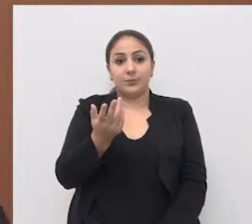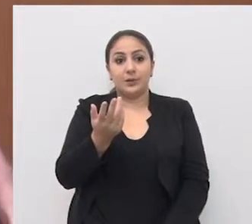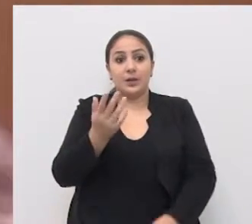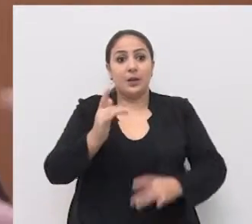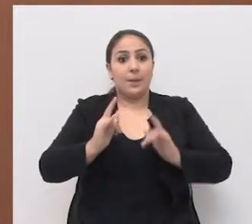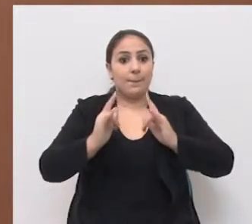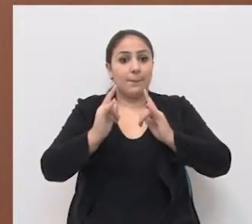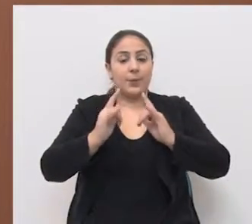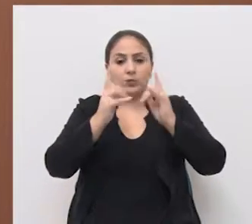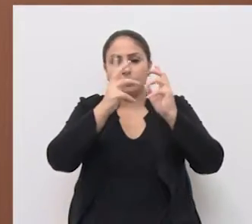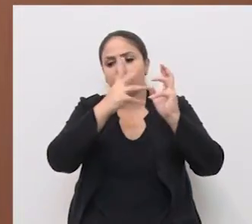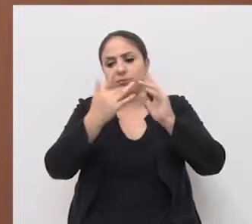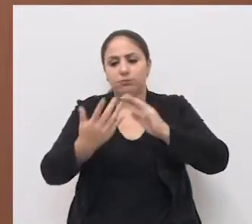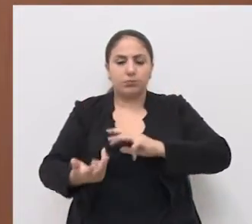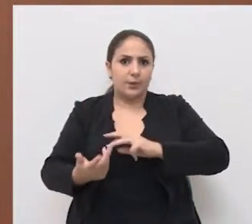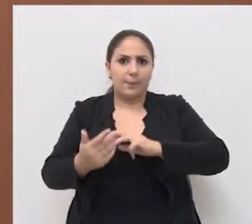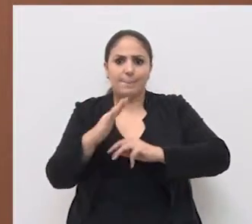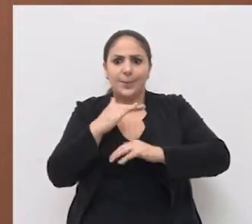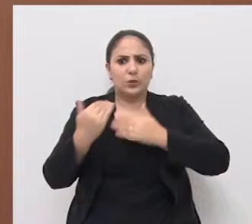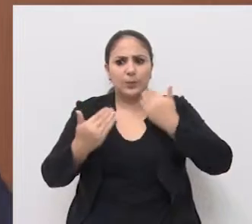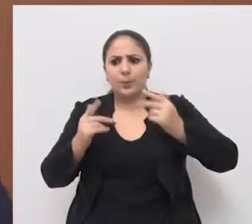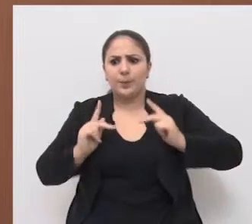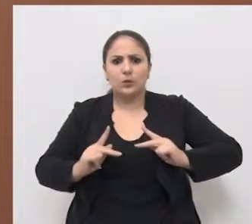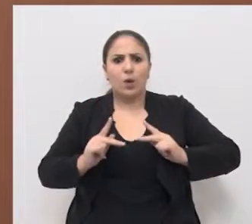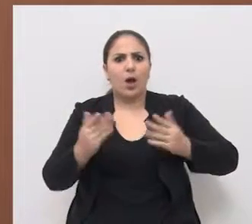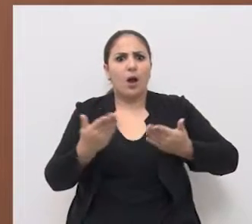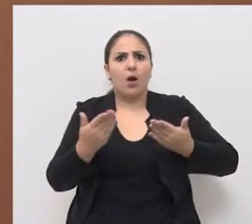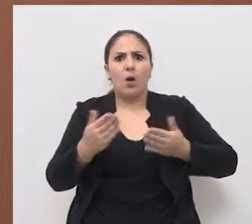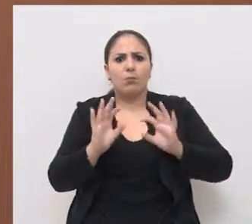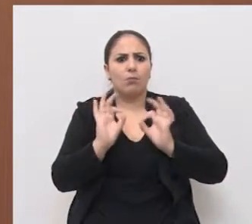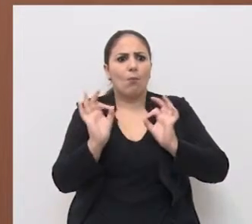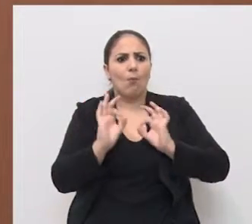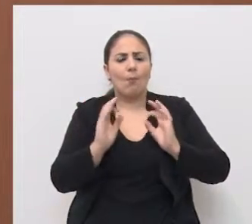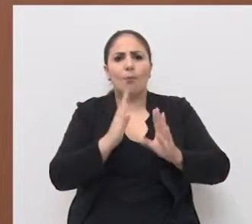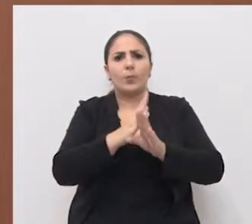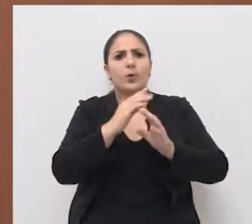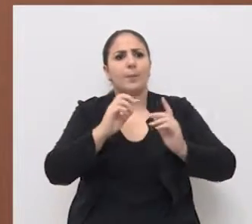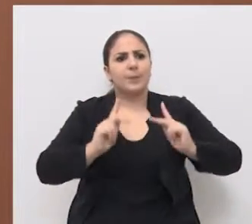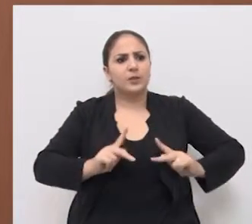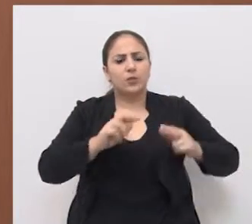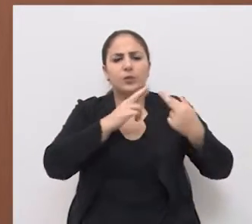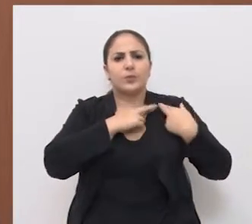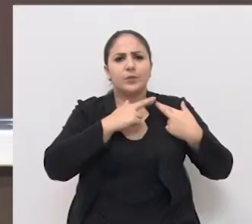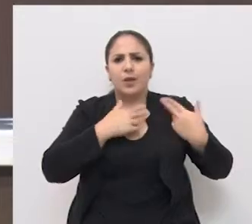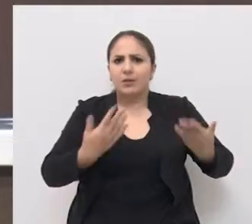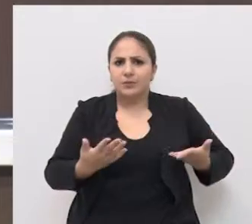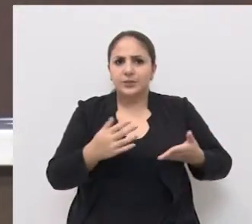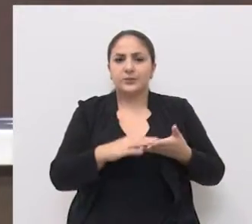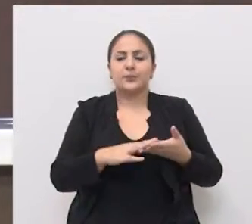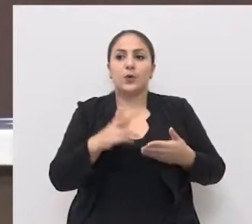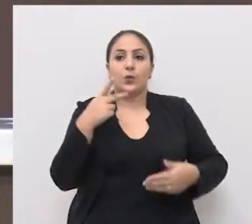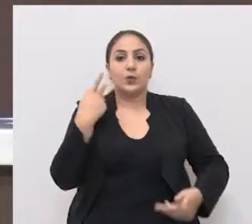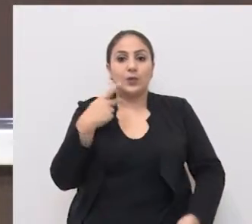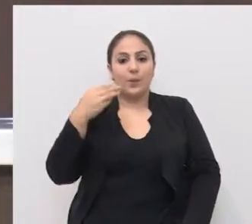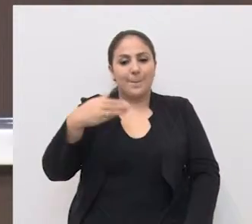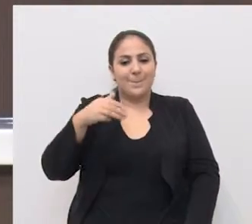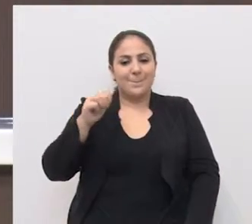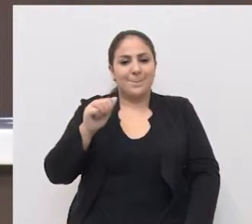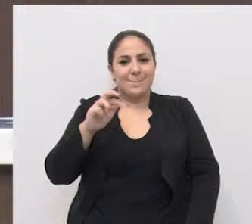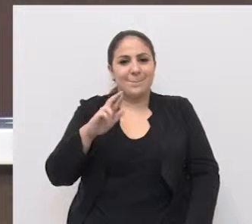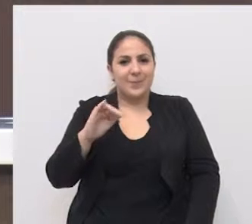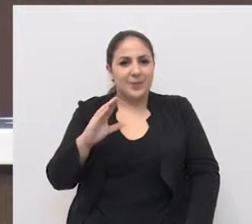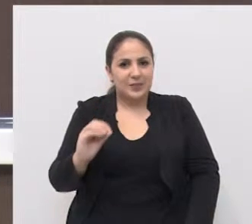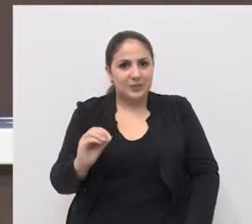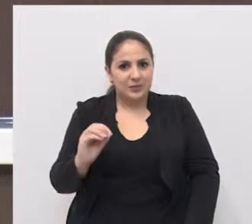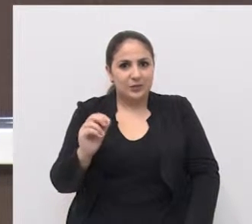né? Matou pessoas, matou gente e agora não se encontram nem sequer os responsáveis. O vereador Márcio